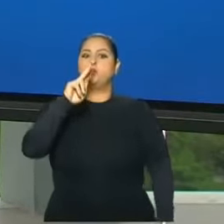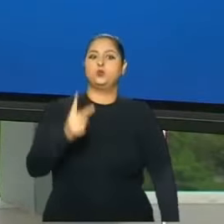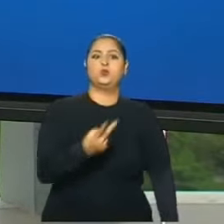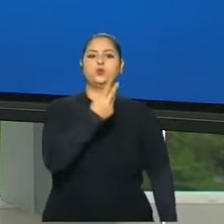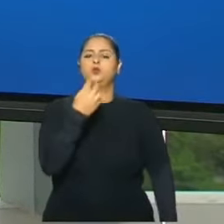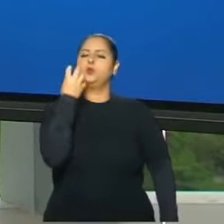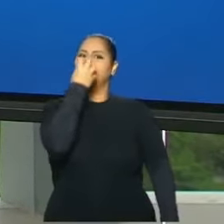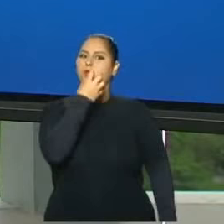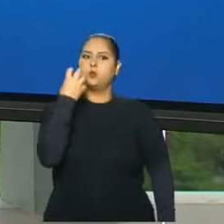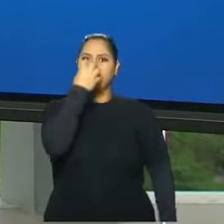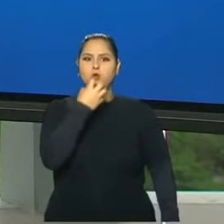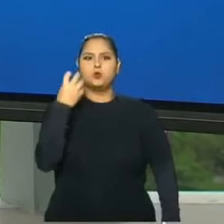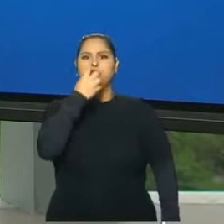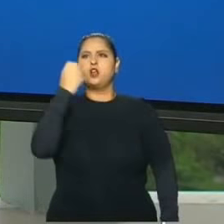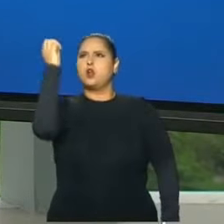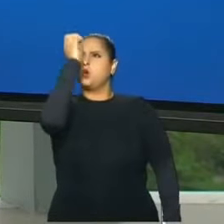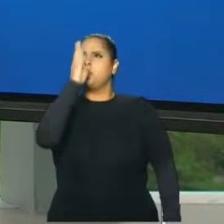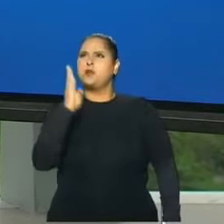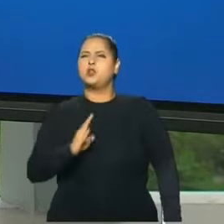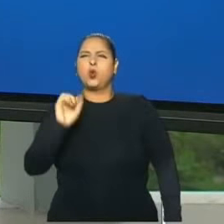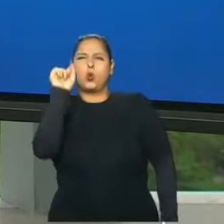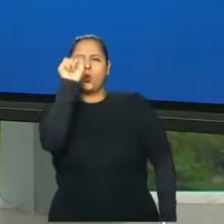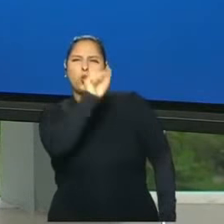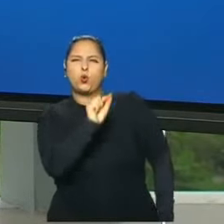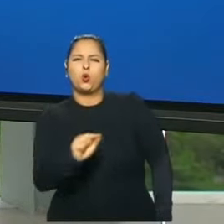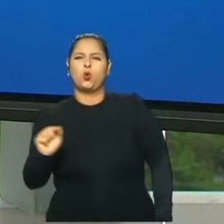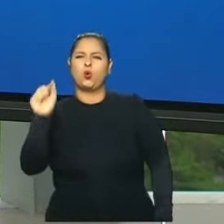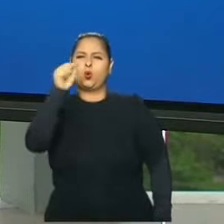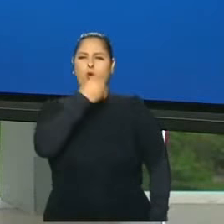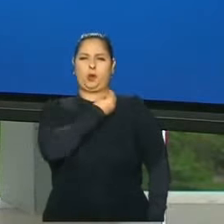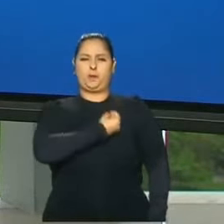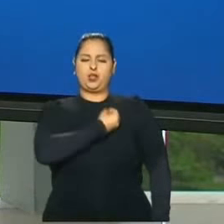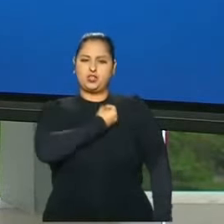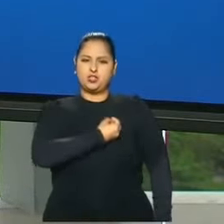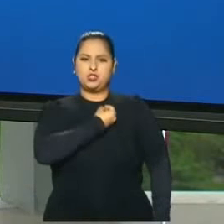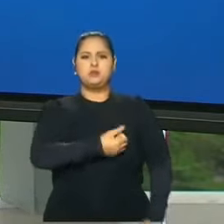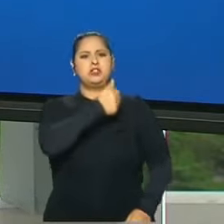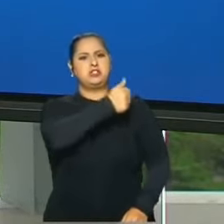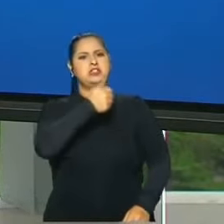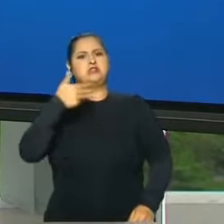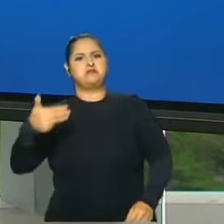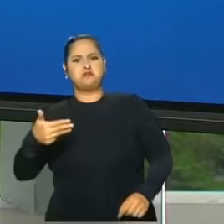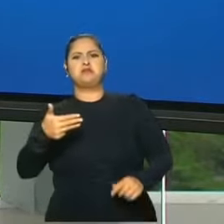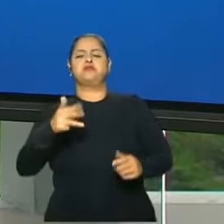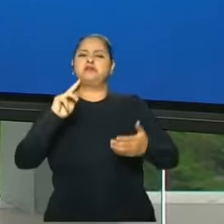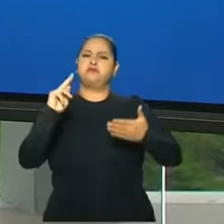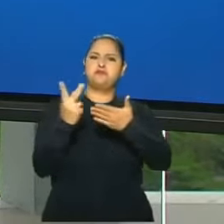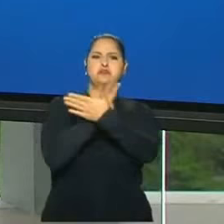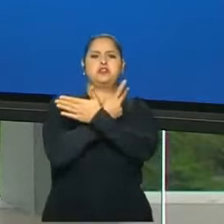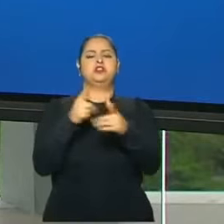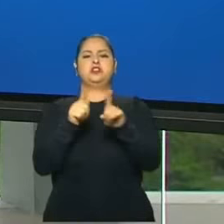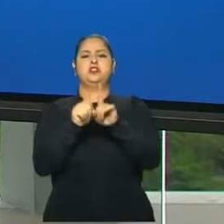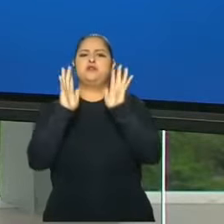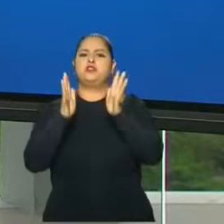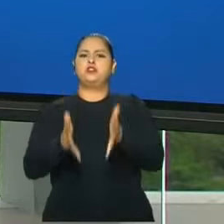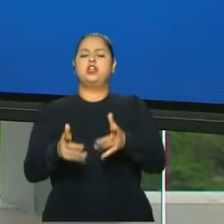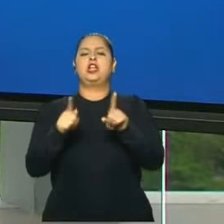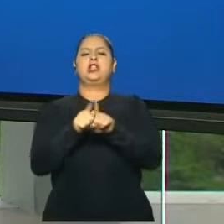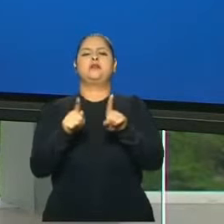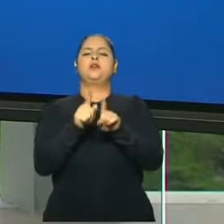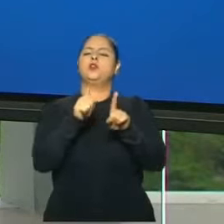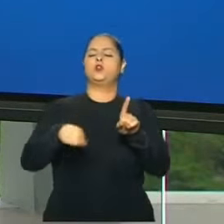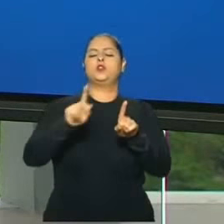músicas, Brasil inteiro participando, 13ª edição, impressionante. E a gente sempre mantendo